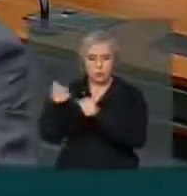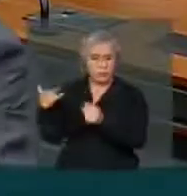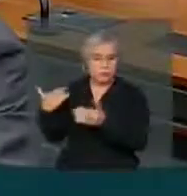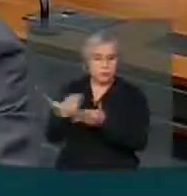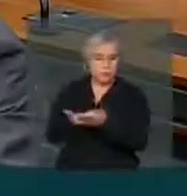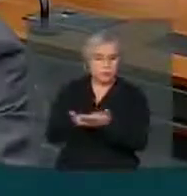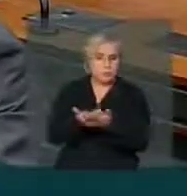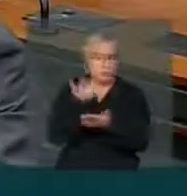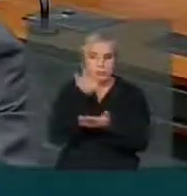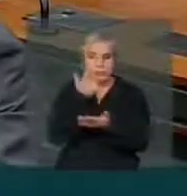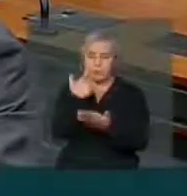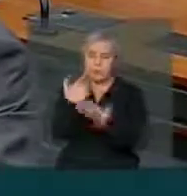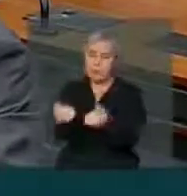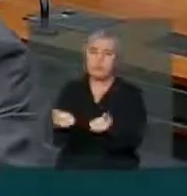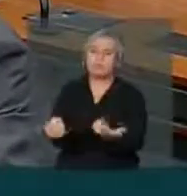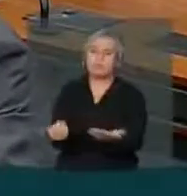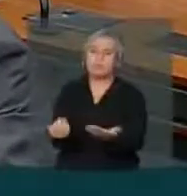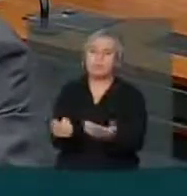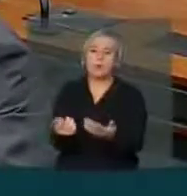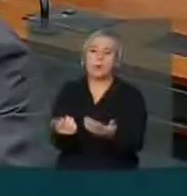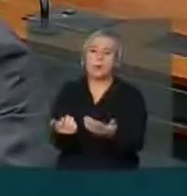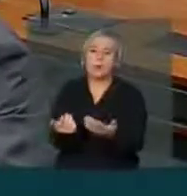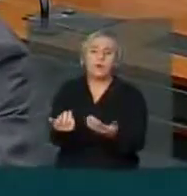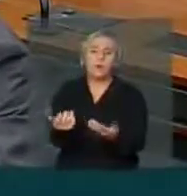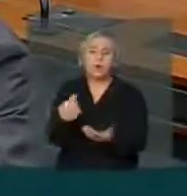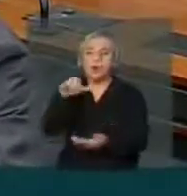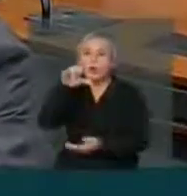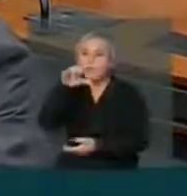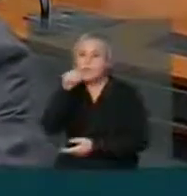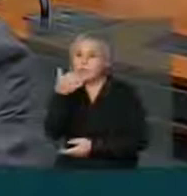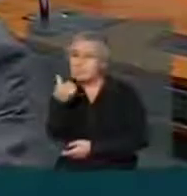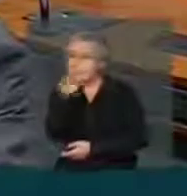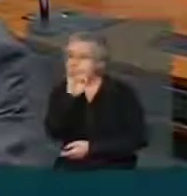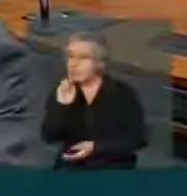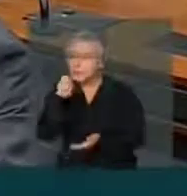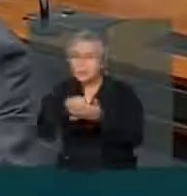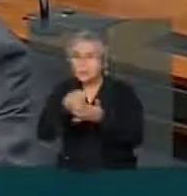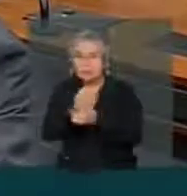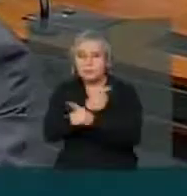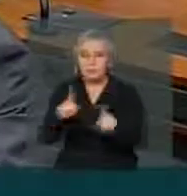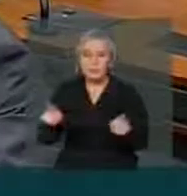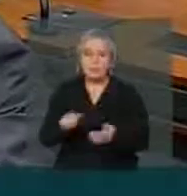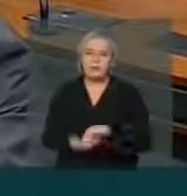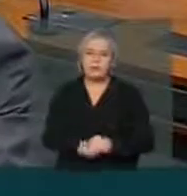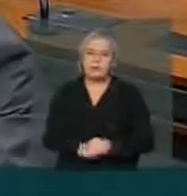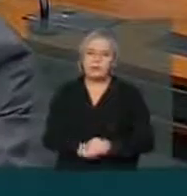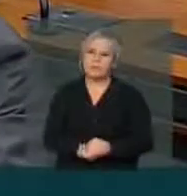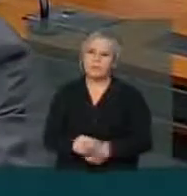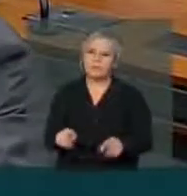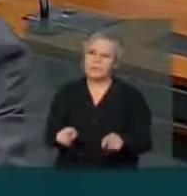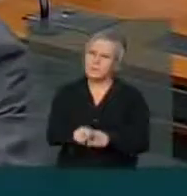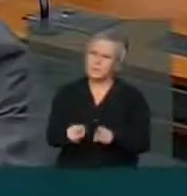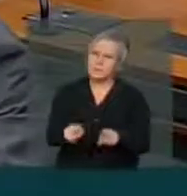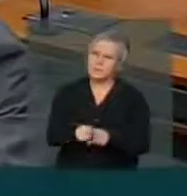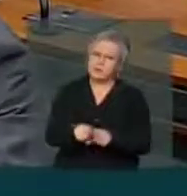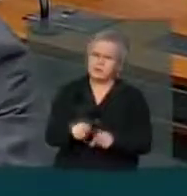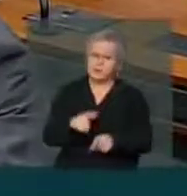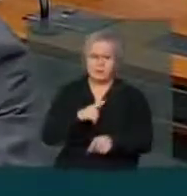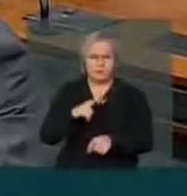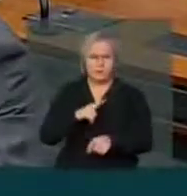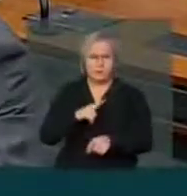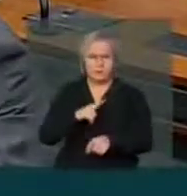efetivamente paga. A questão dos fundos. Existe um projeto, um pensamento dentro do governo de majorar as contribuições dos